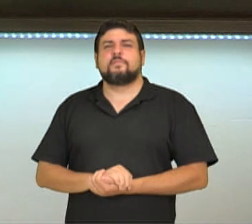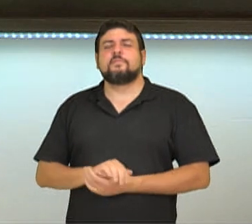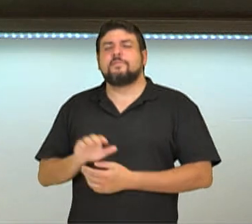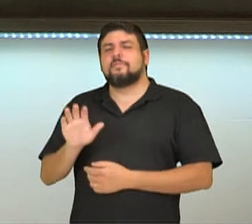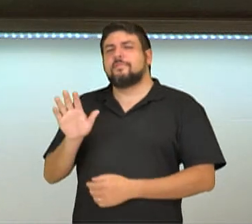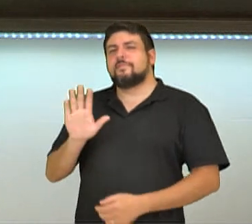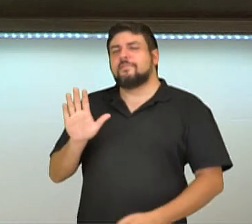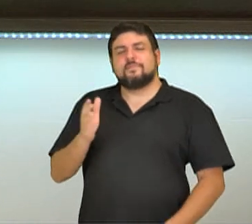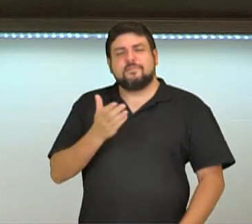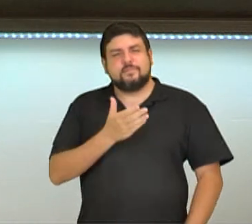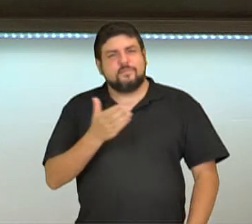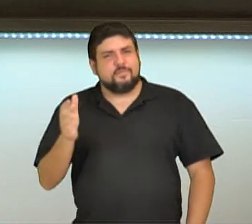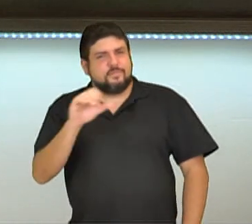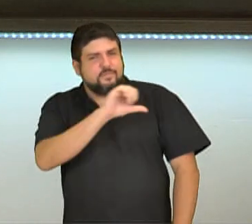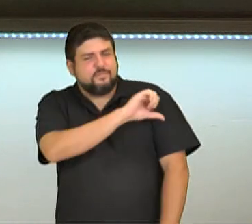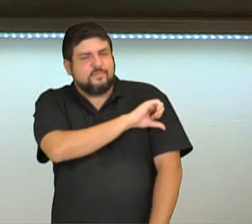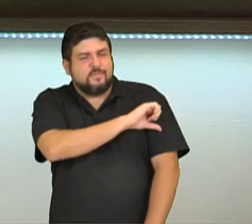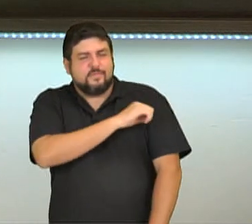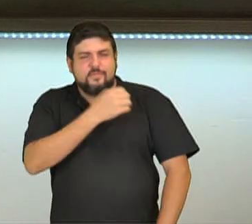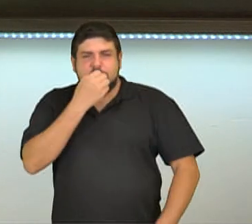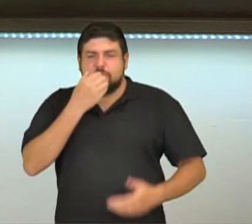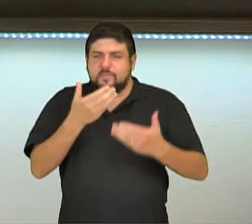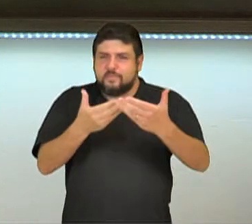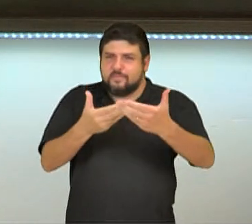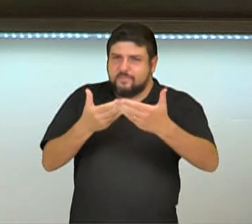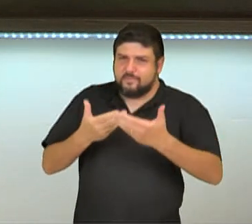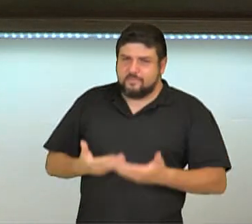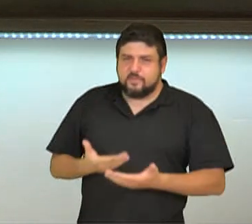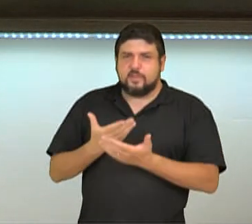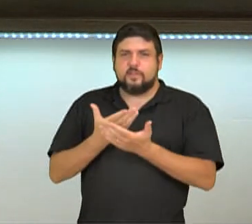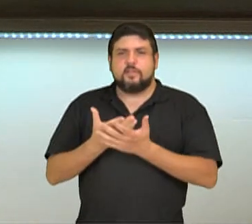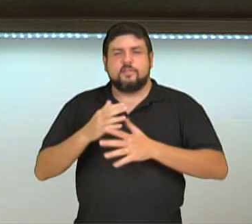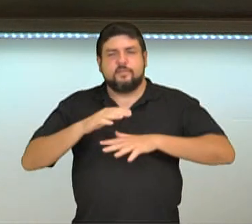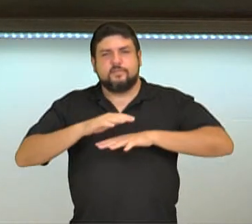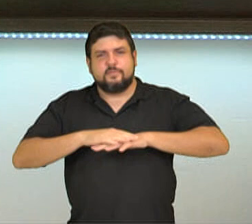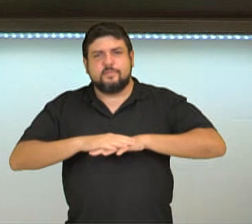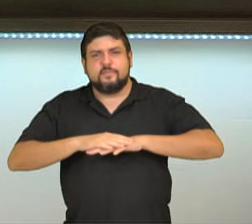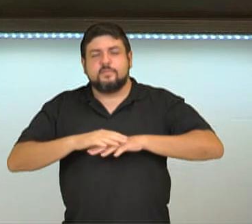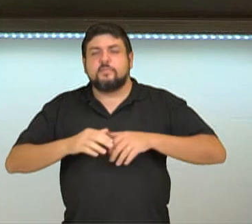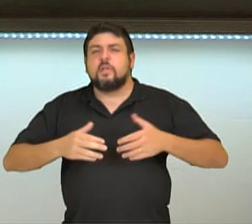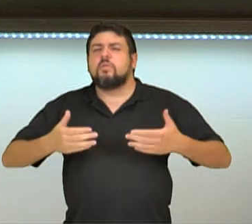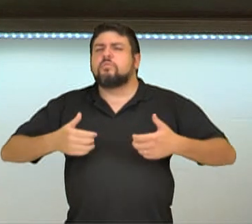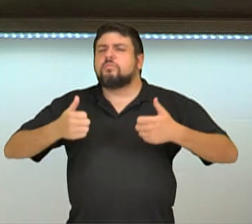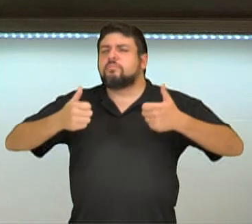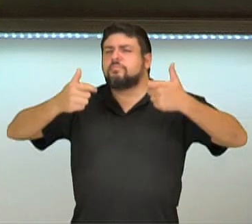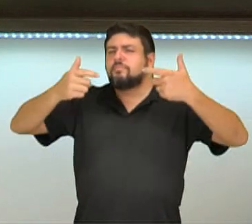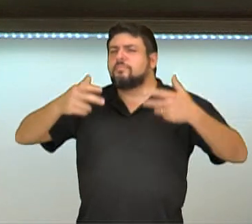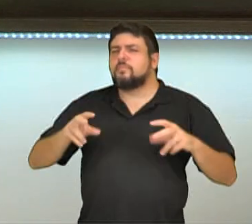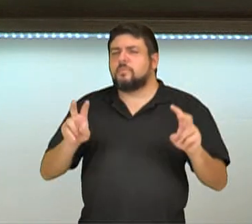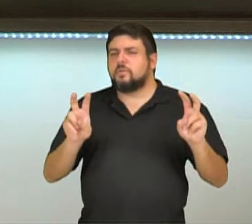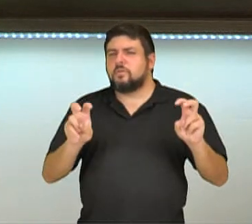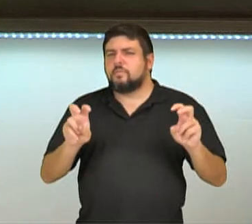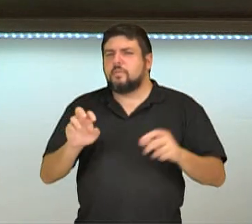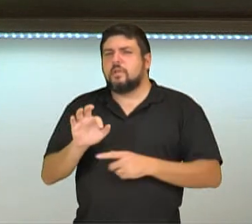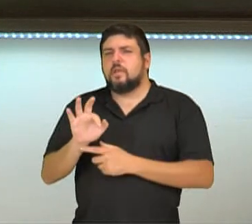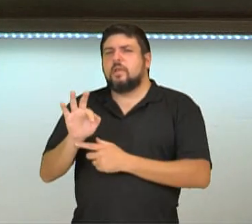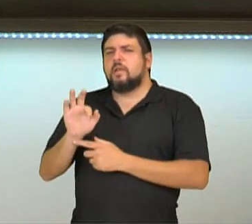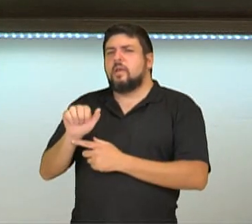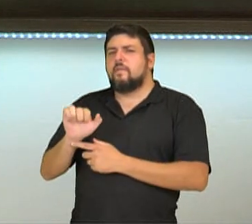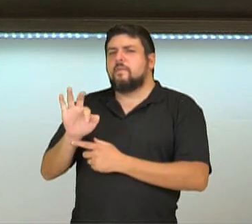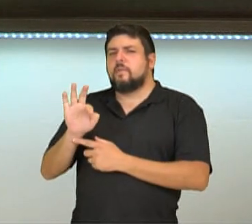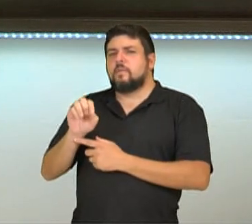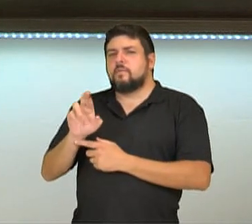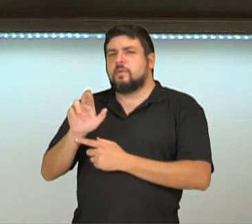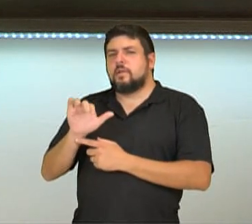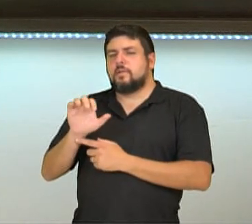Olá, estudantes do 9º ano, bem-vindos a mais uma aula e hoje vamos falar sobre fatoração, colocar